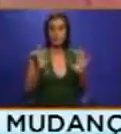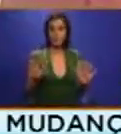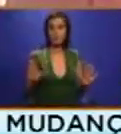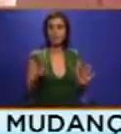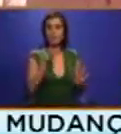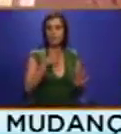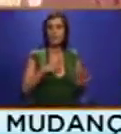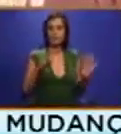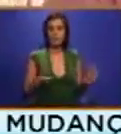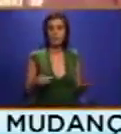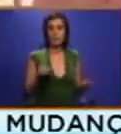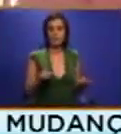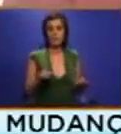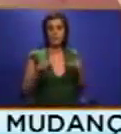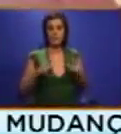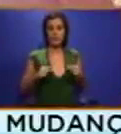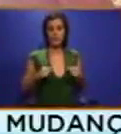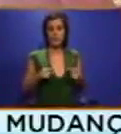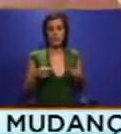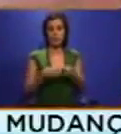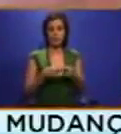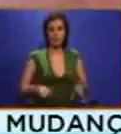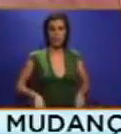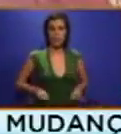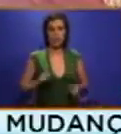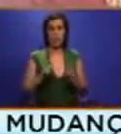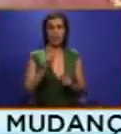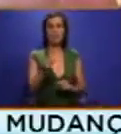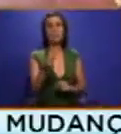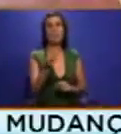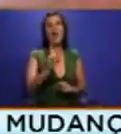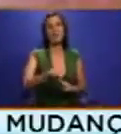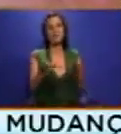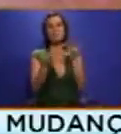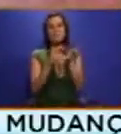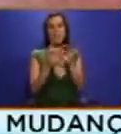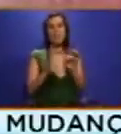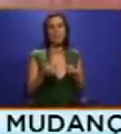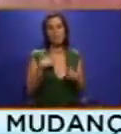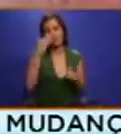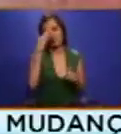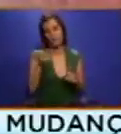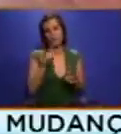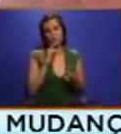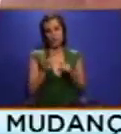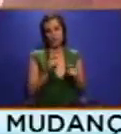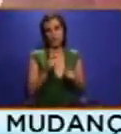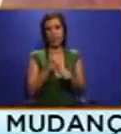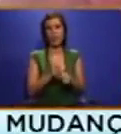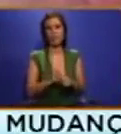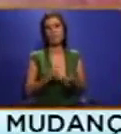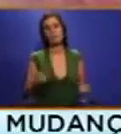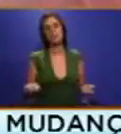falme lá tem aqui esta camisa e estas calças de ganga para que situação é que seria eu pensei numa entrevista de